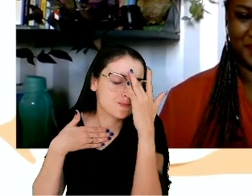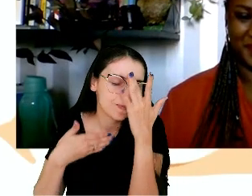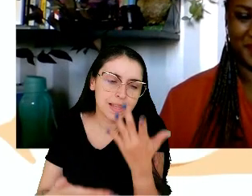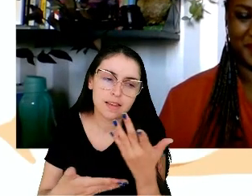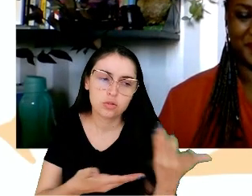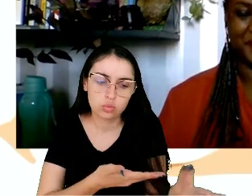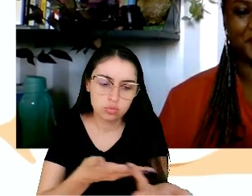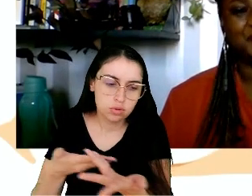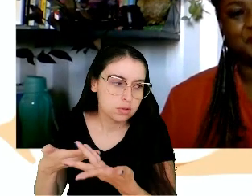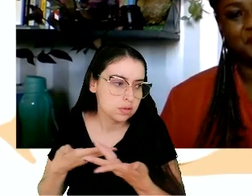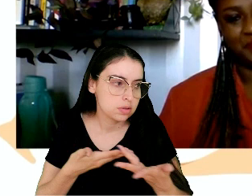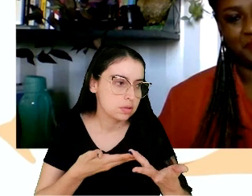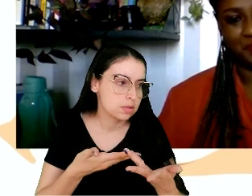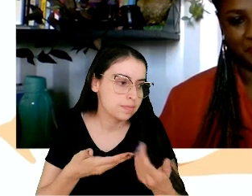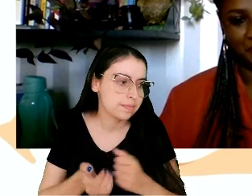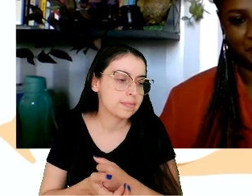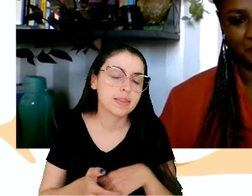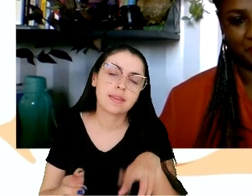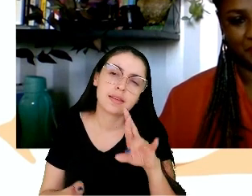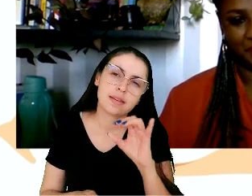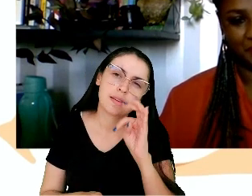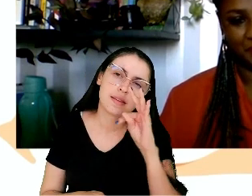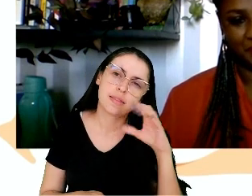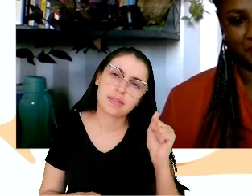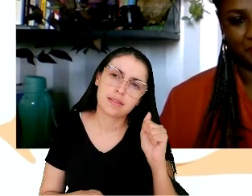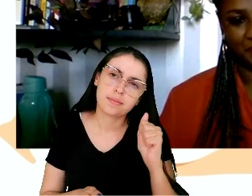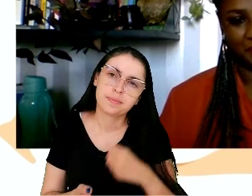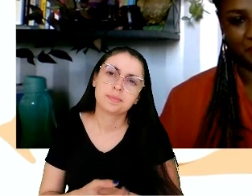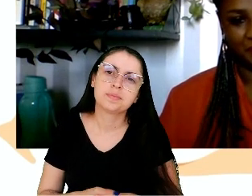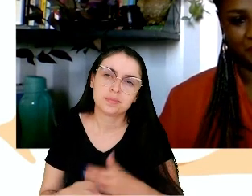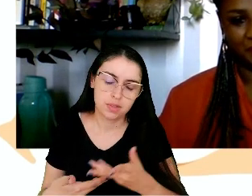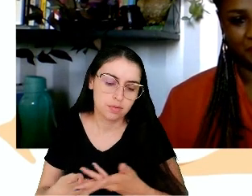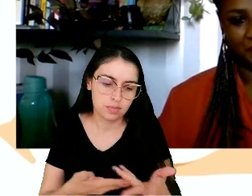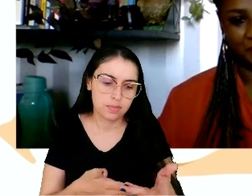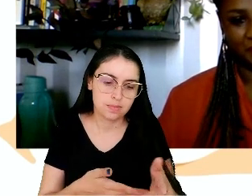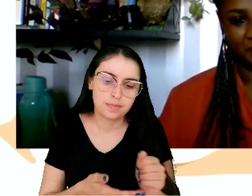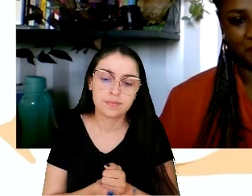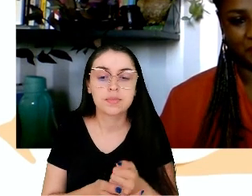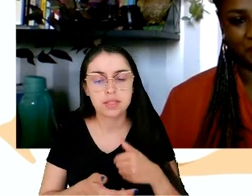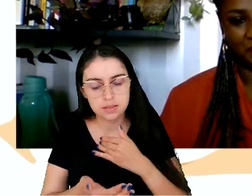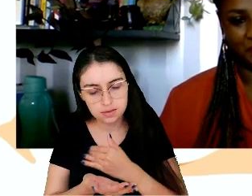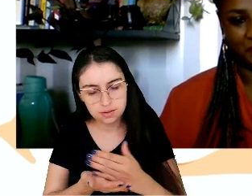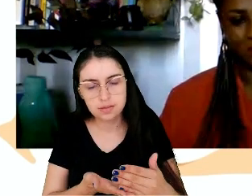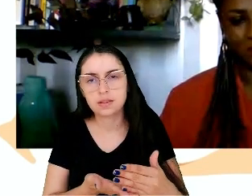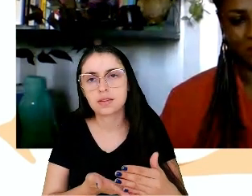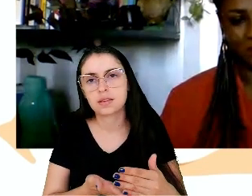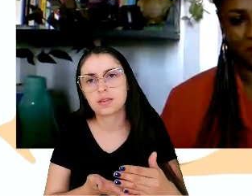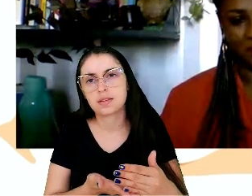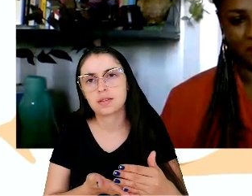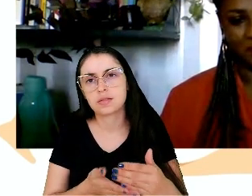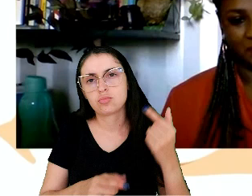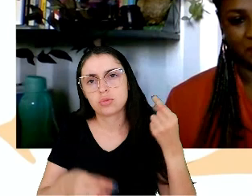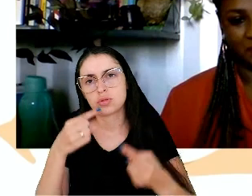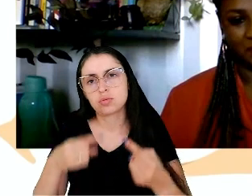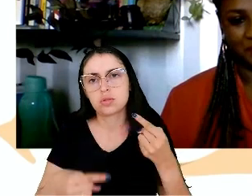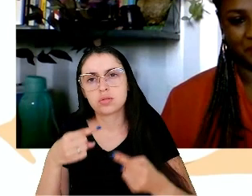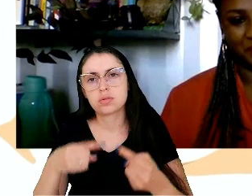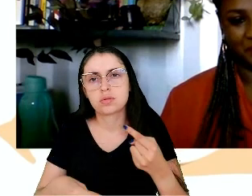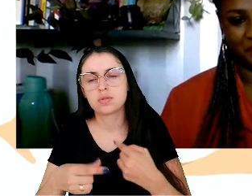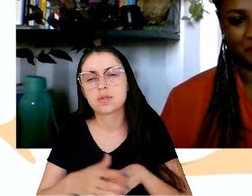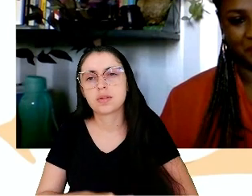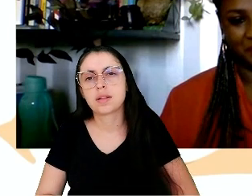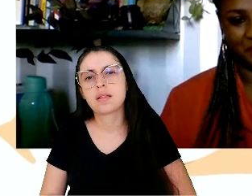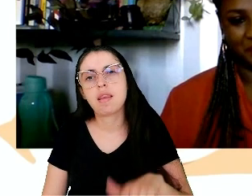todos. Obrigada, Rita. E estamos aqui à disposição para prosseguir com as discussões e